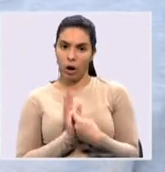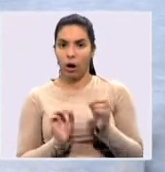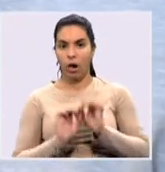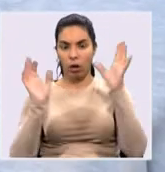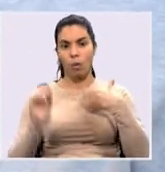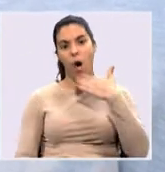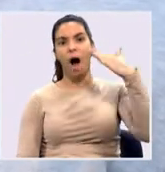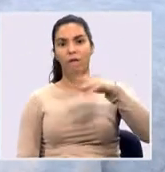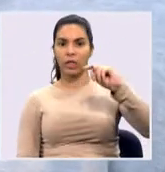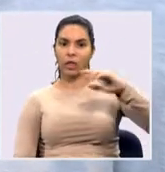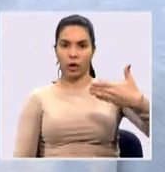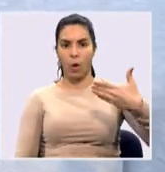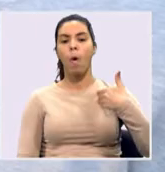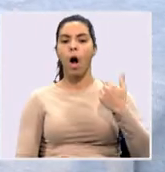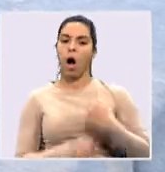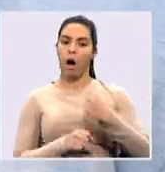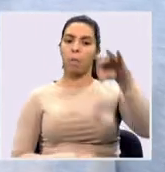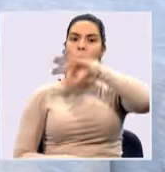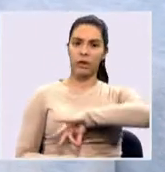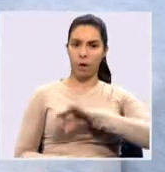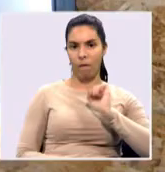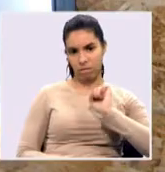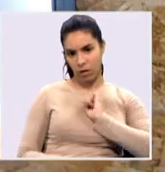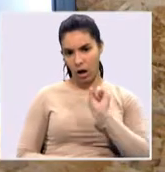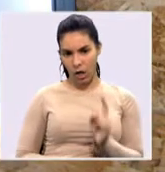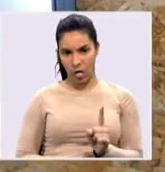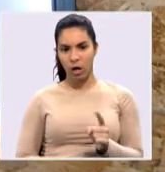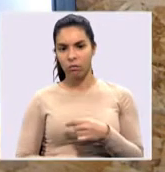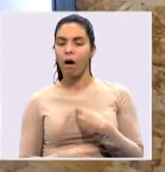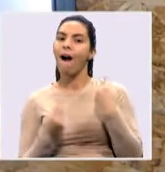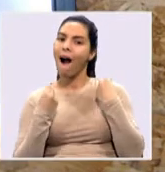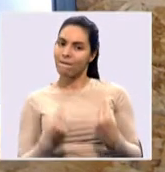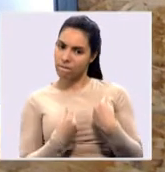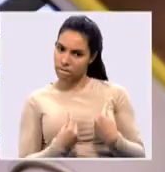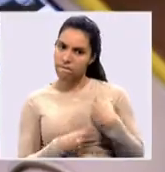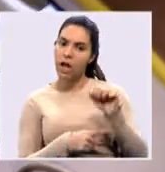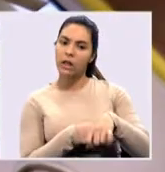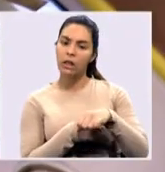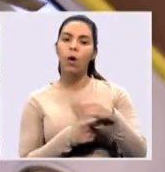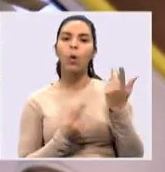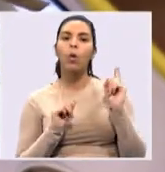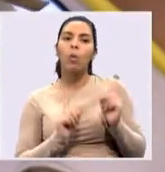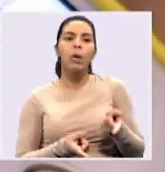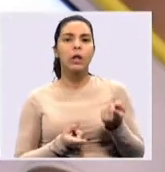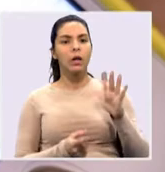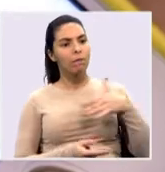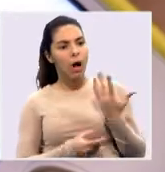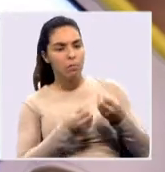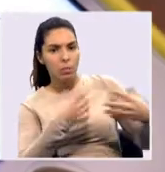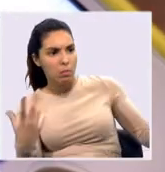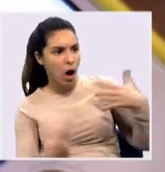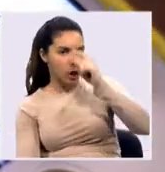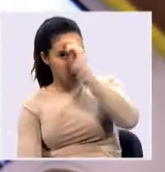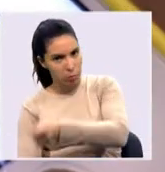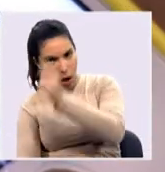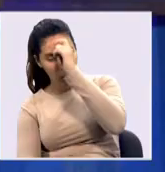ser pago por ele, até porque já tenho 31 anos e preciso mesmo ter uma profissão, é a minha profissão, ok? E é bom, lá está, era o que eu estava a dizer, já começa a haver